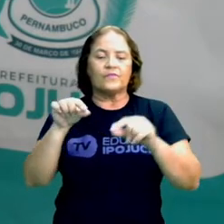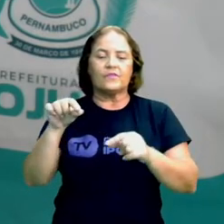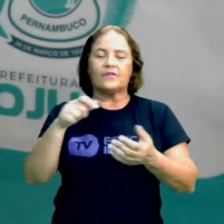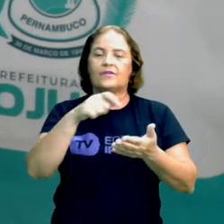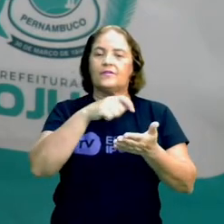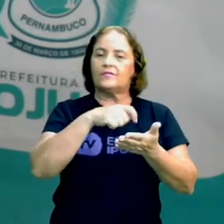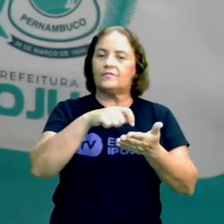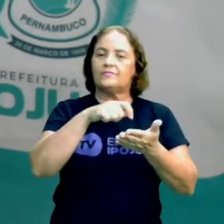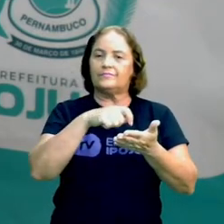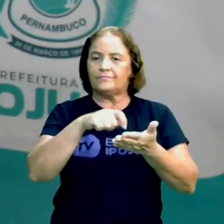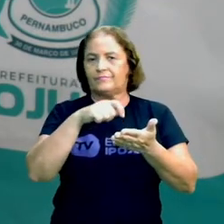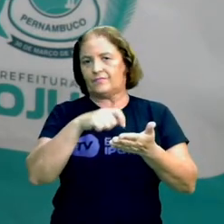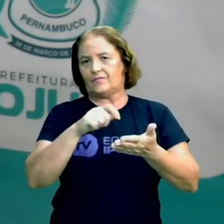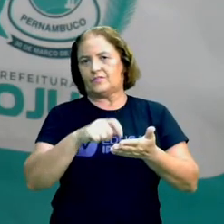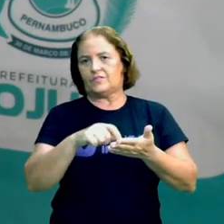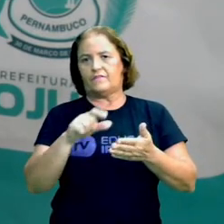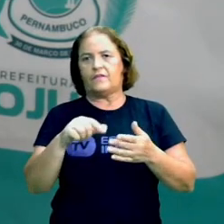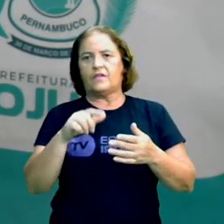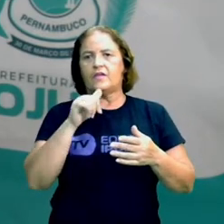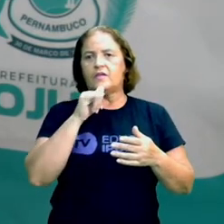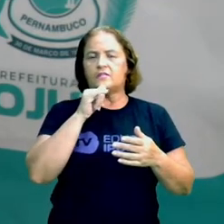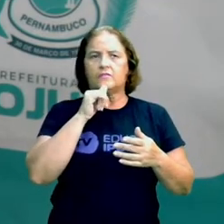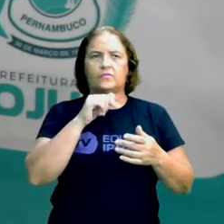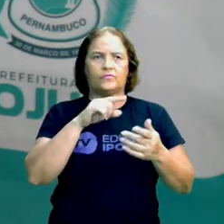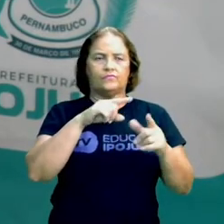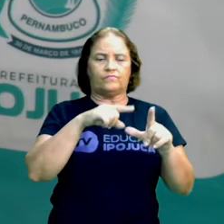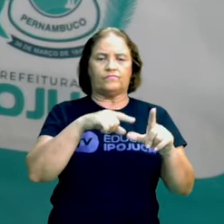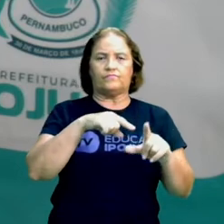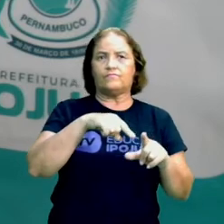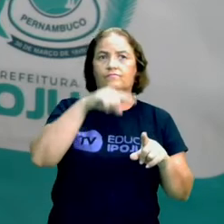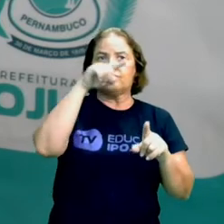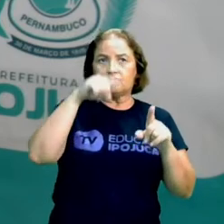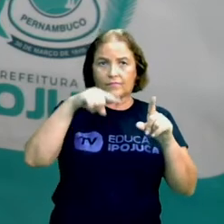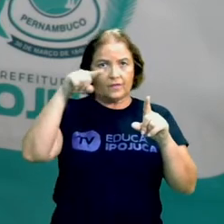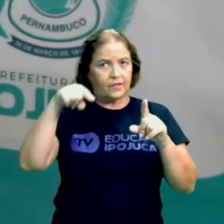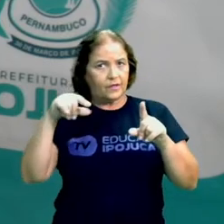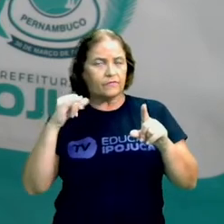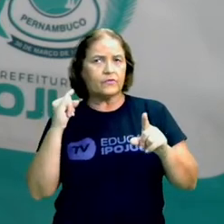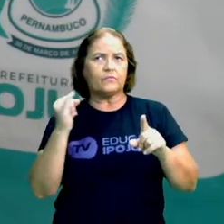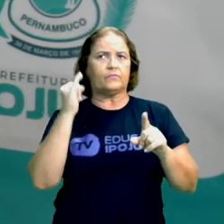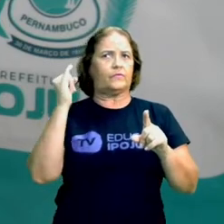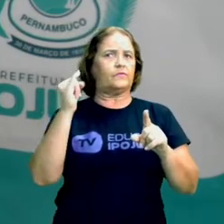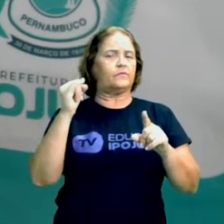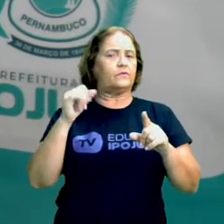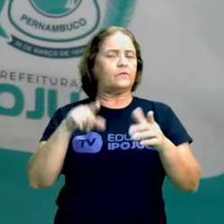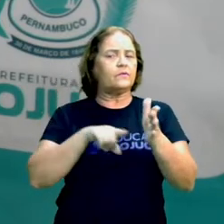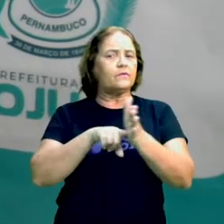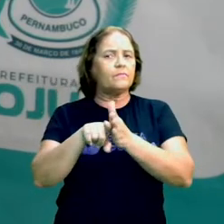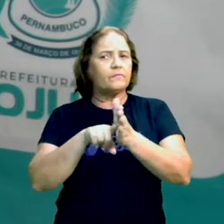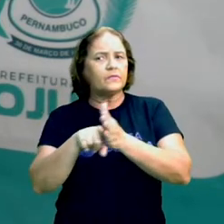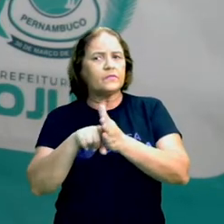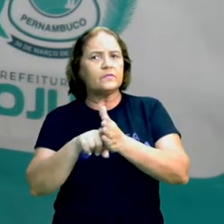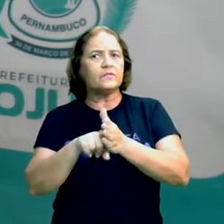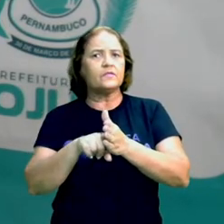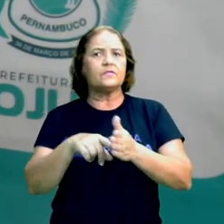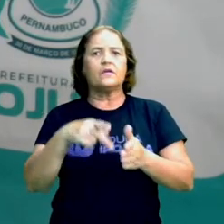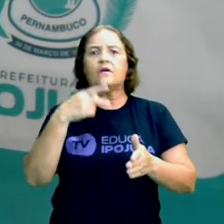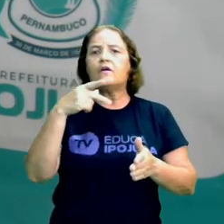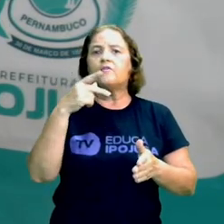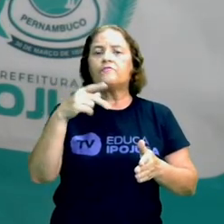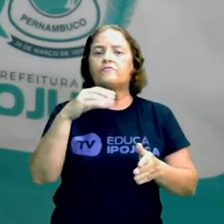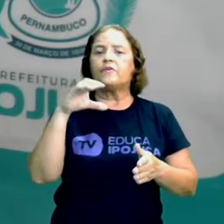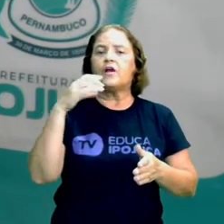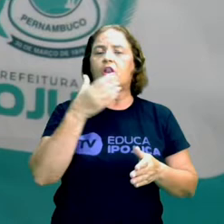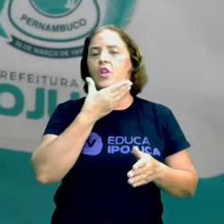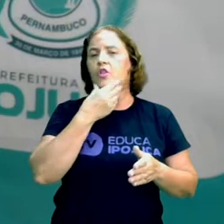vai selecionar, por exemplo, esse gráfico é importante para a minha pesquisa, essa fala desse cientista é importante para a minha